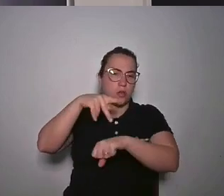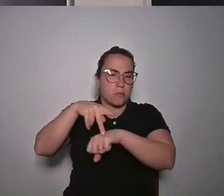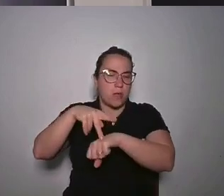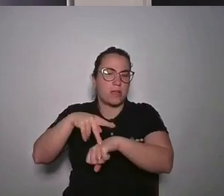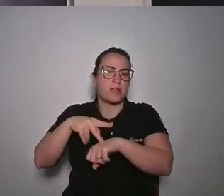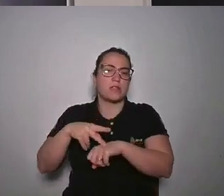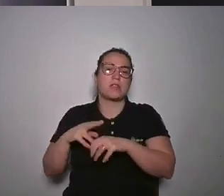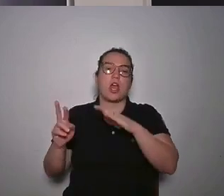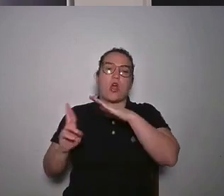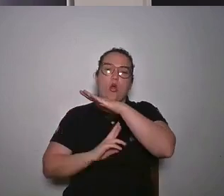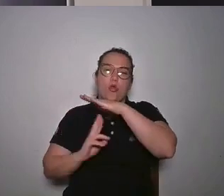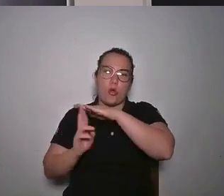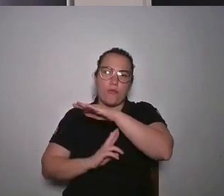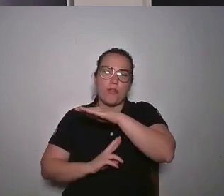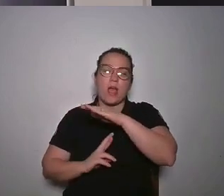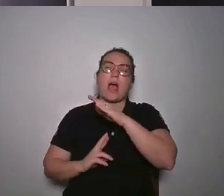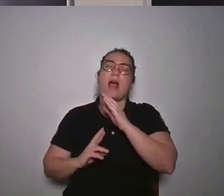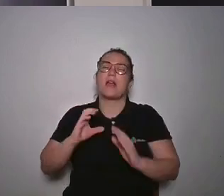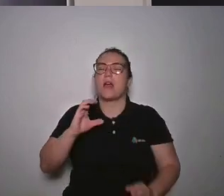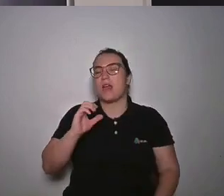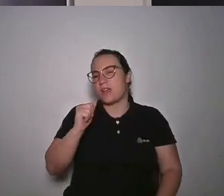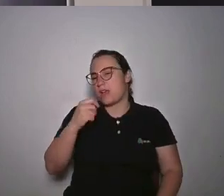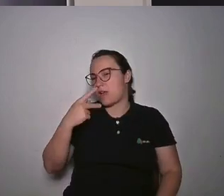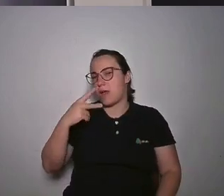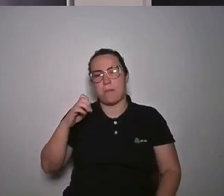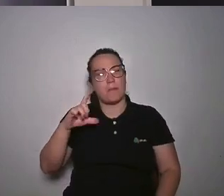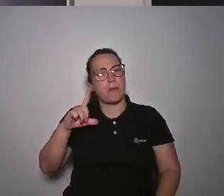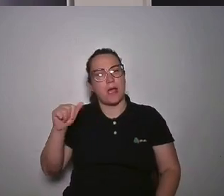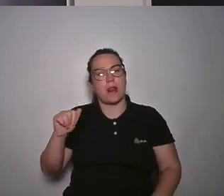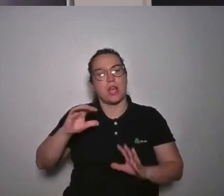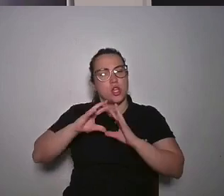a capela mortuária. Então, estão todos